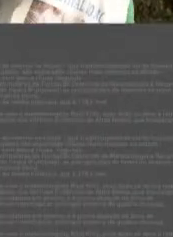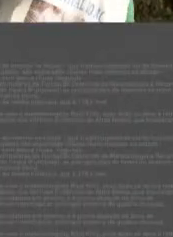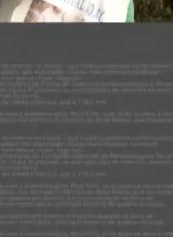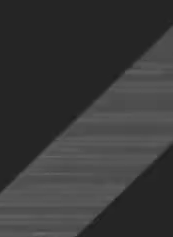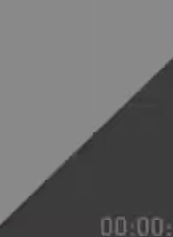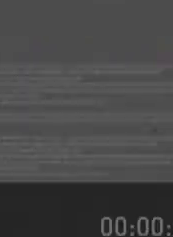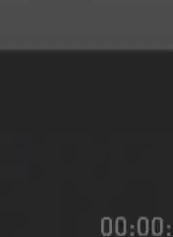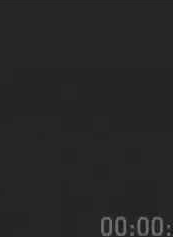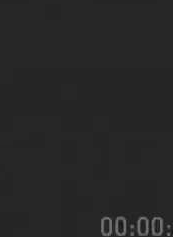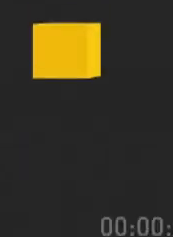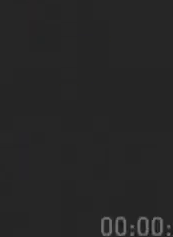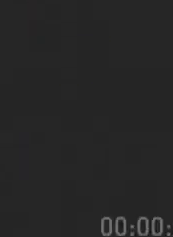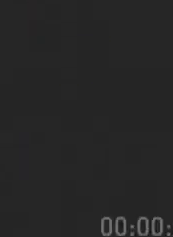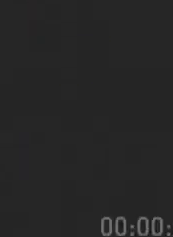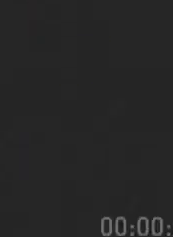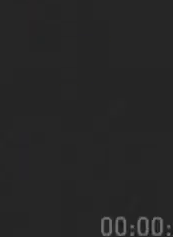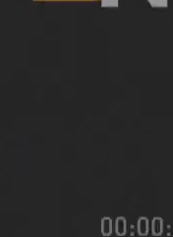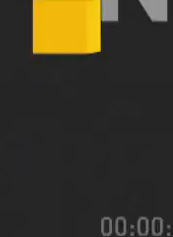ae